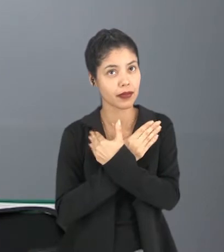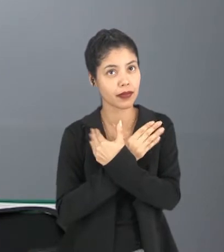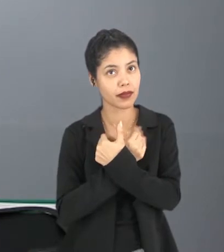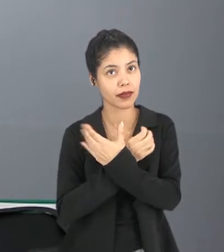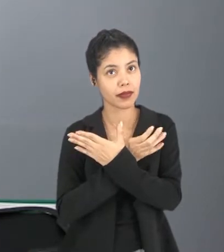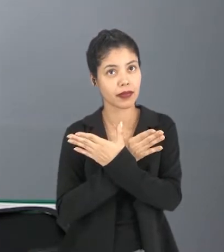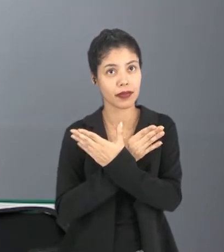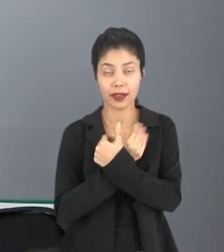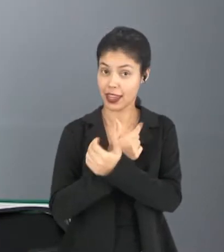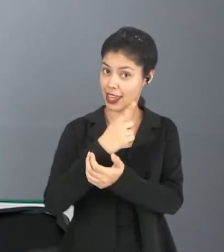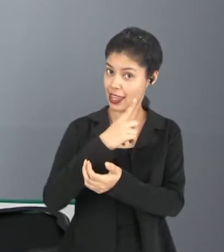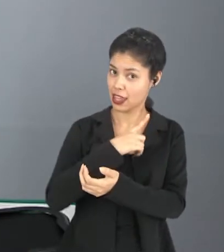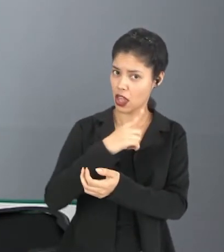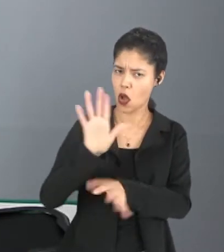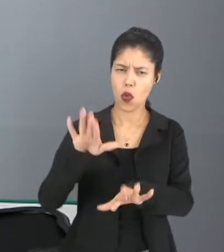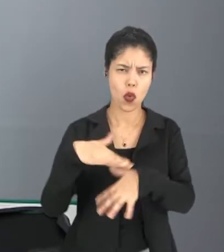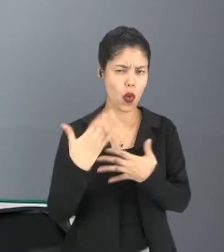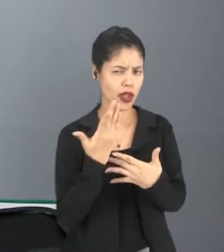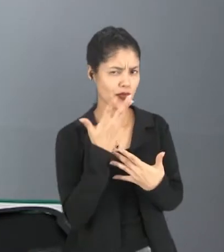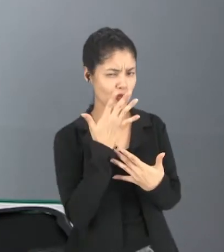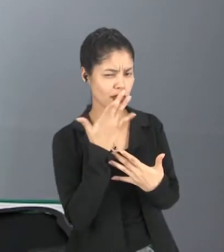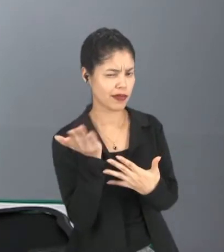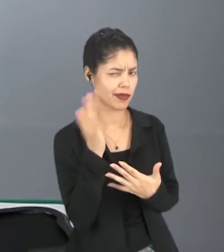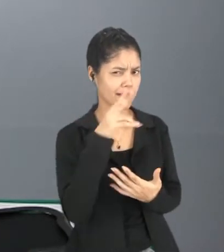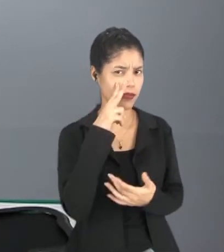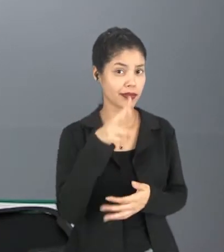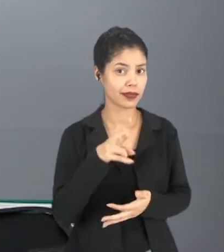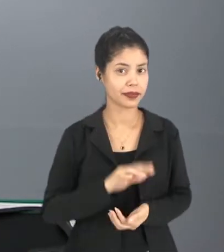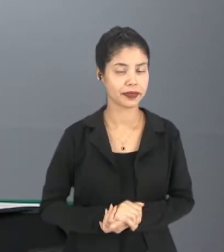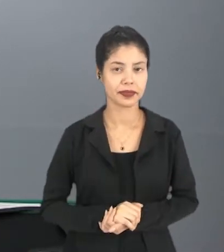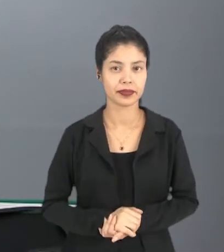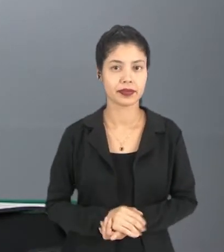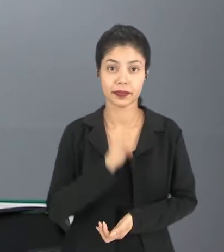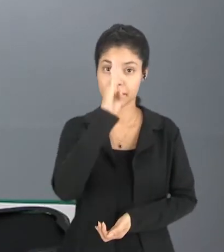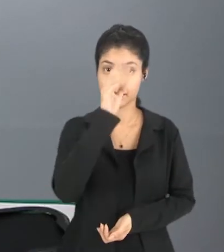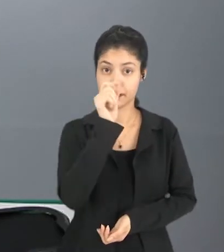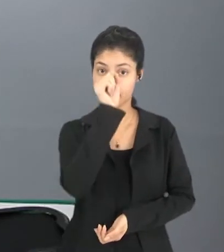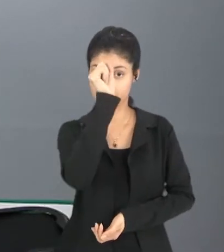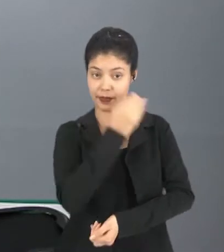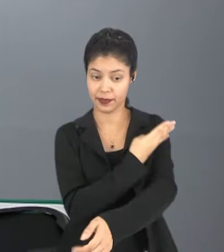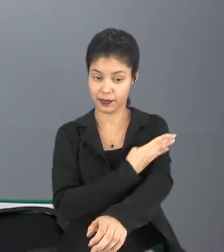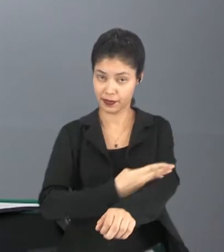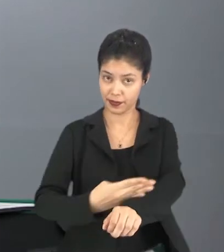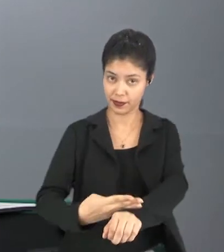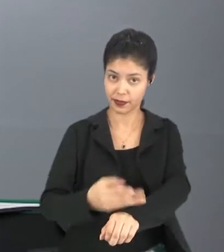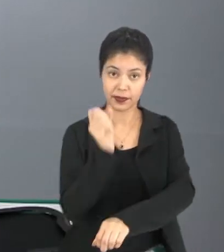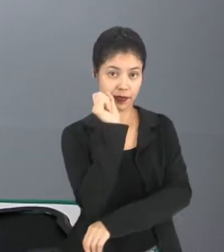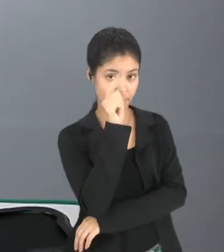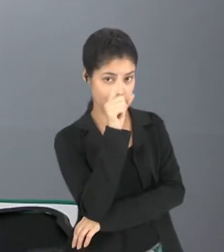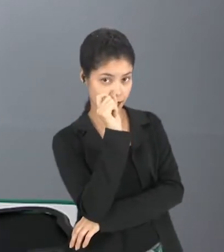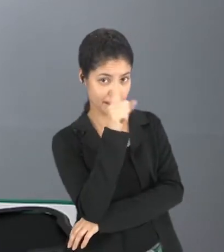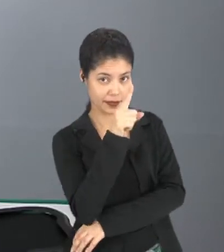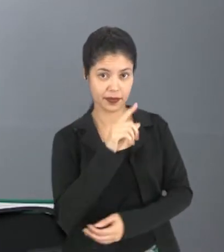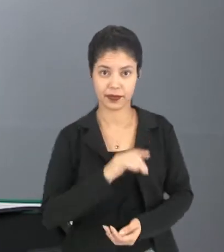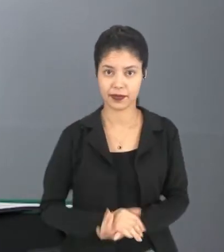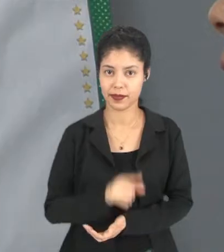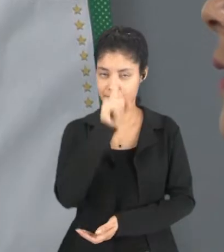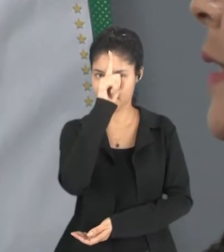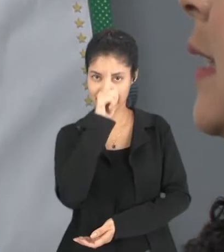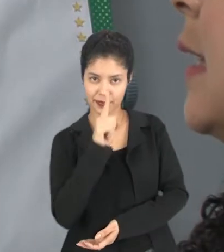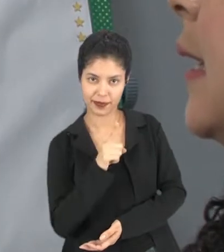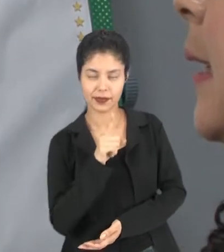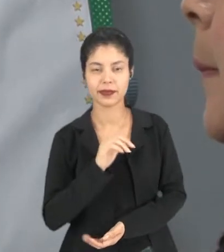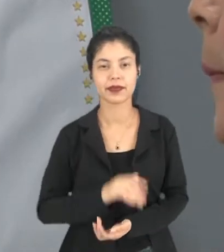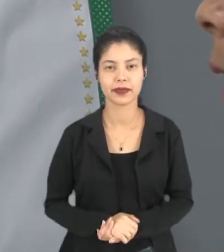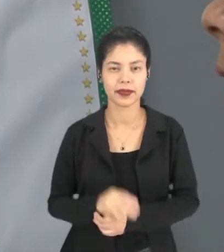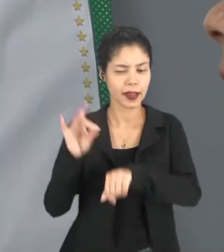Temos borboletas de quais cores? Vamos lá? Brancas, azuis,